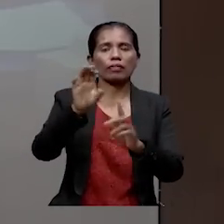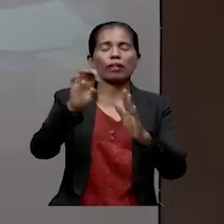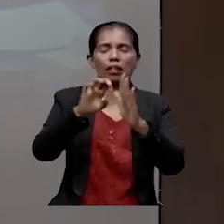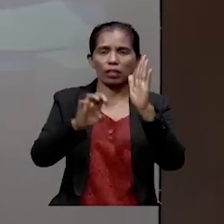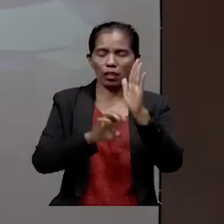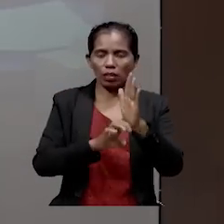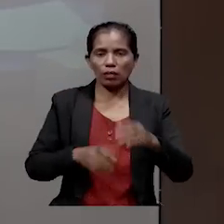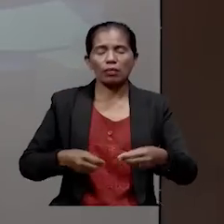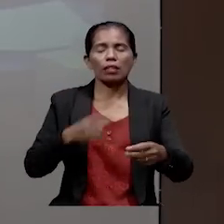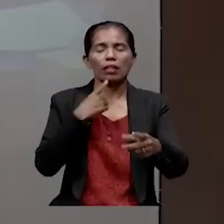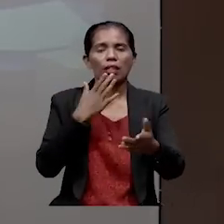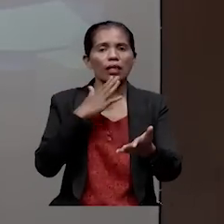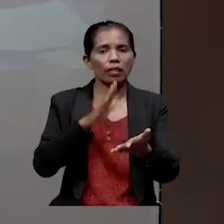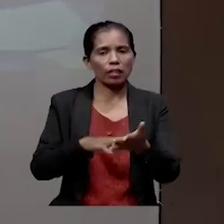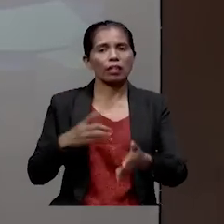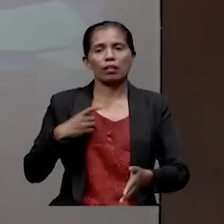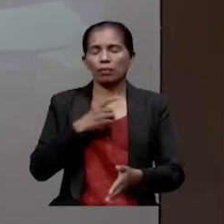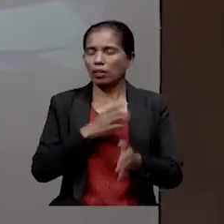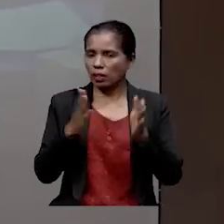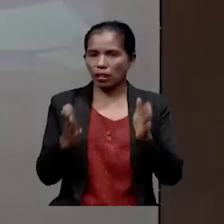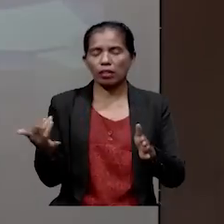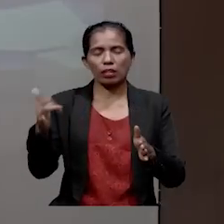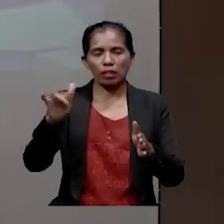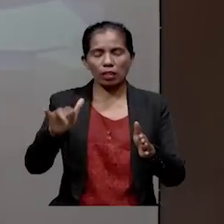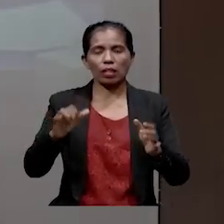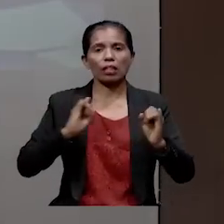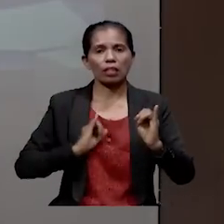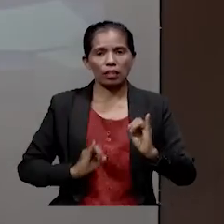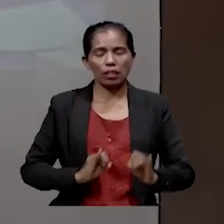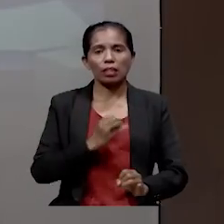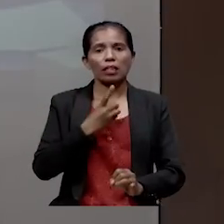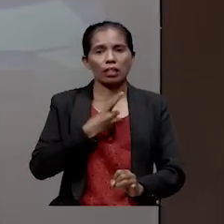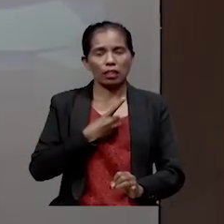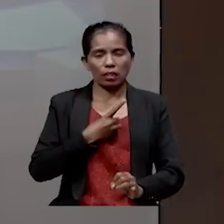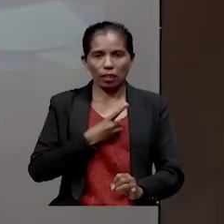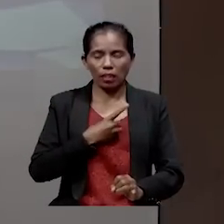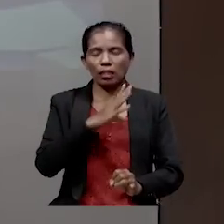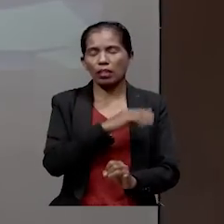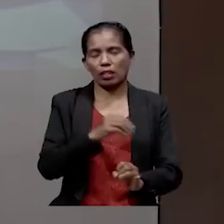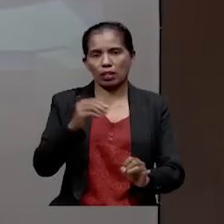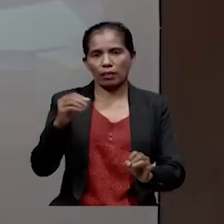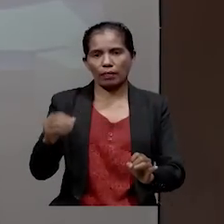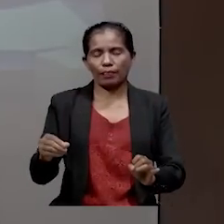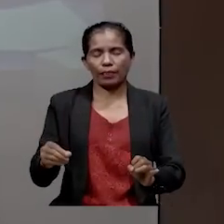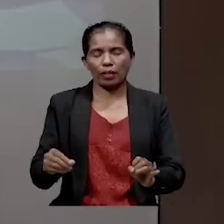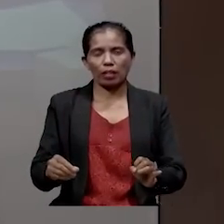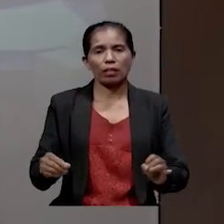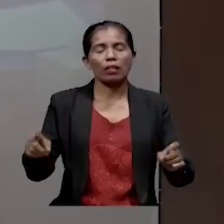Insulta deputado, sira, nia dignidade, no desrespeito órgão soberania Parlamento Nacional.